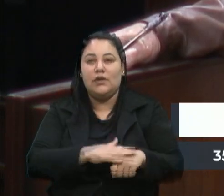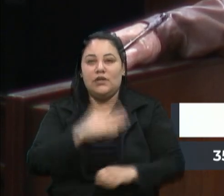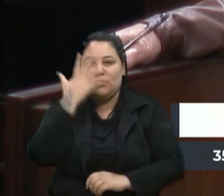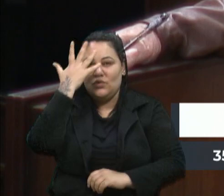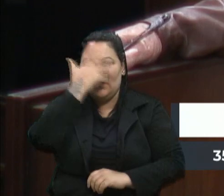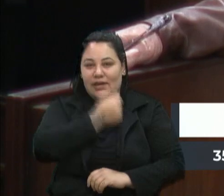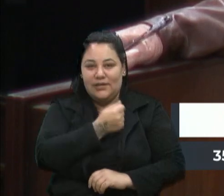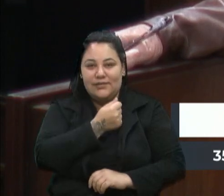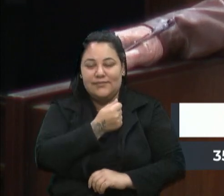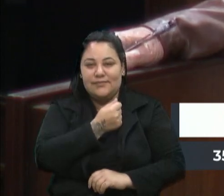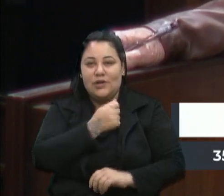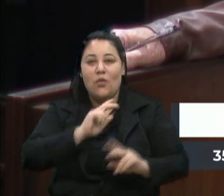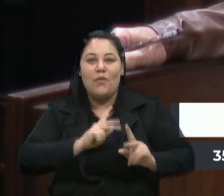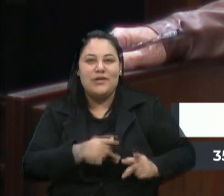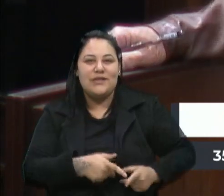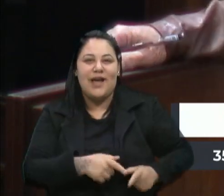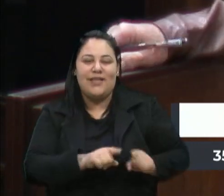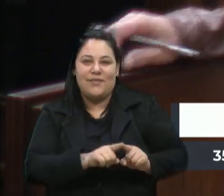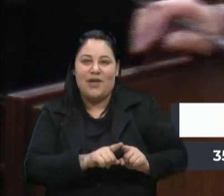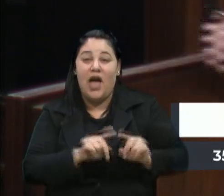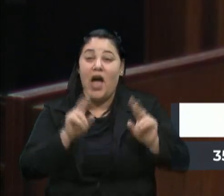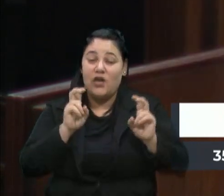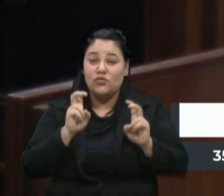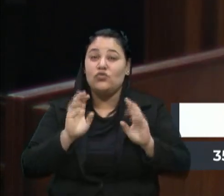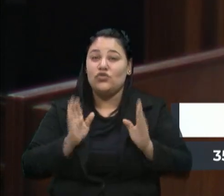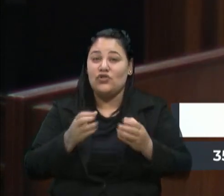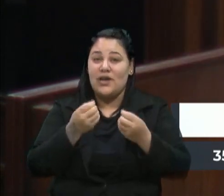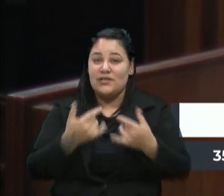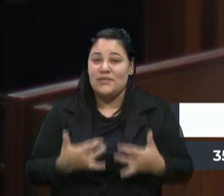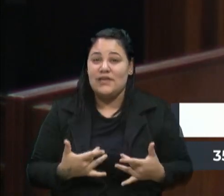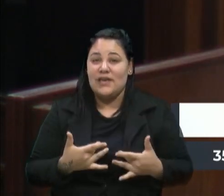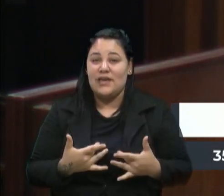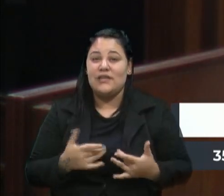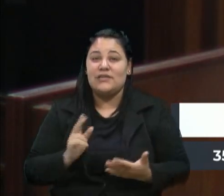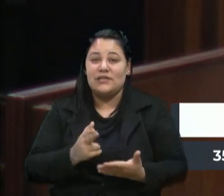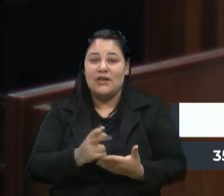humanizada, tema que já trouxe algumas vezes a este plenário.